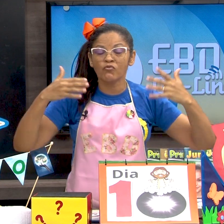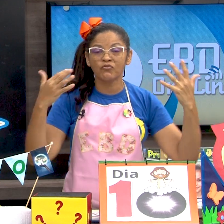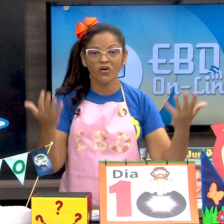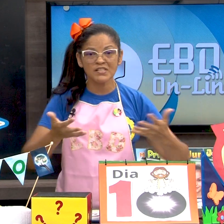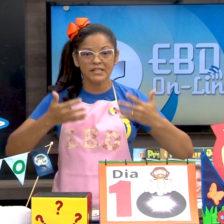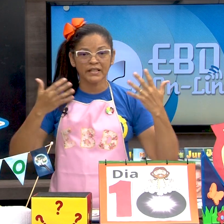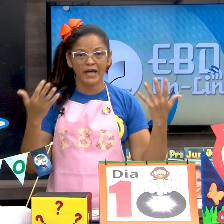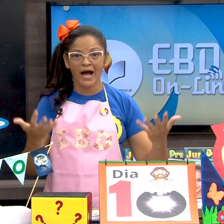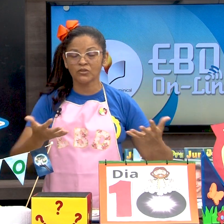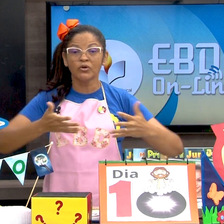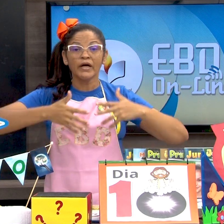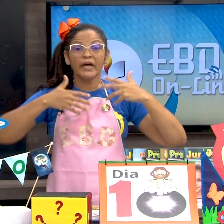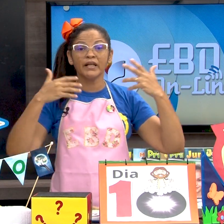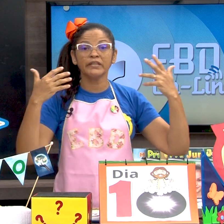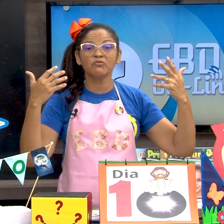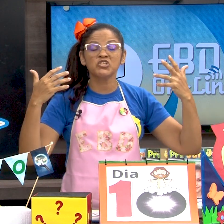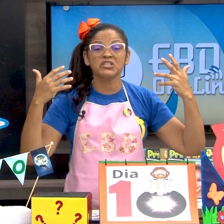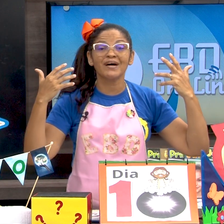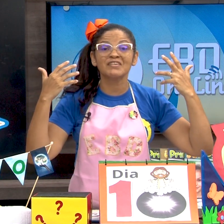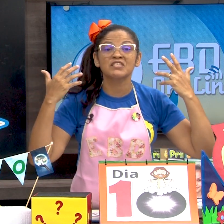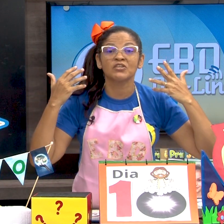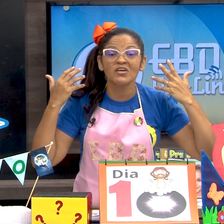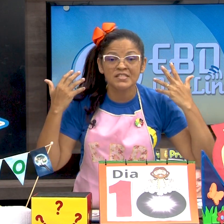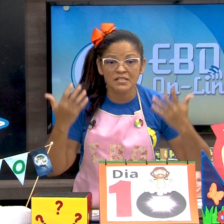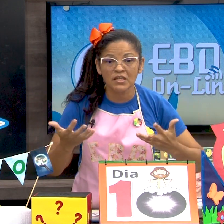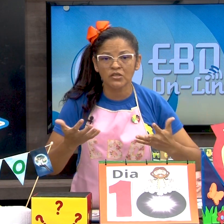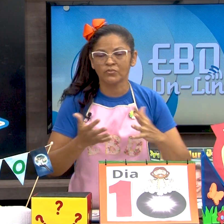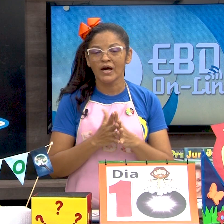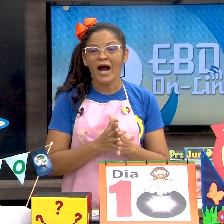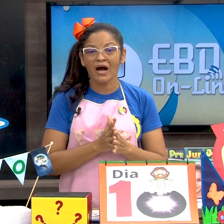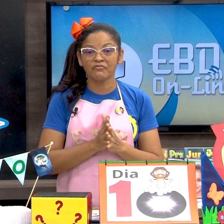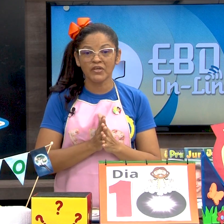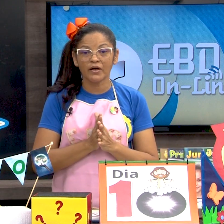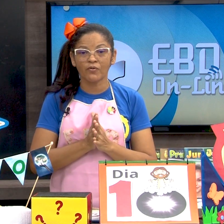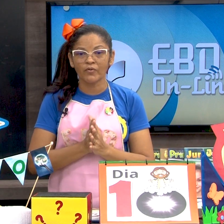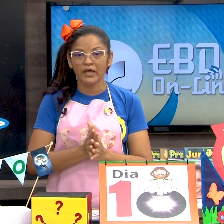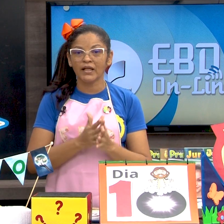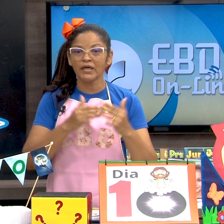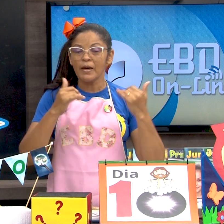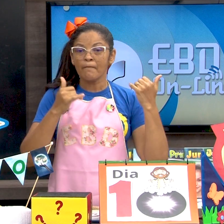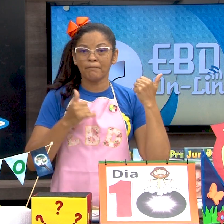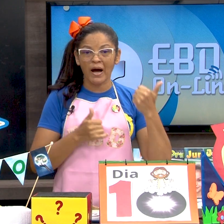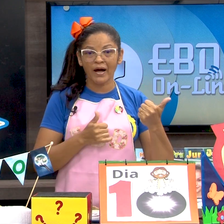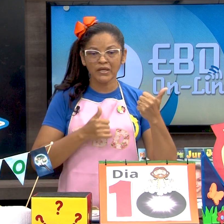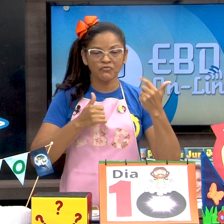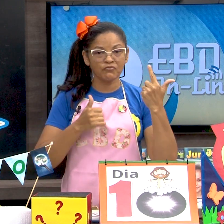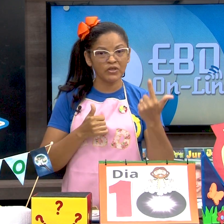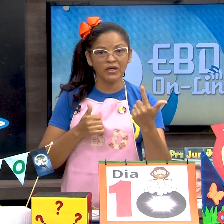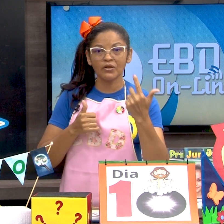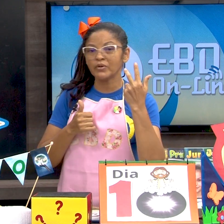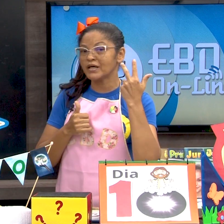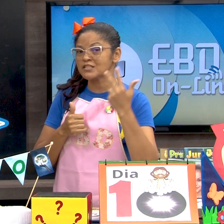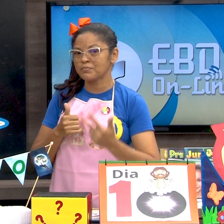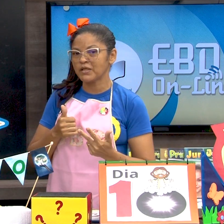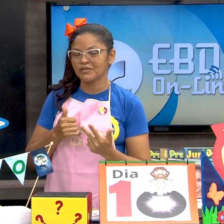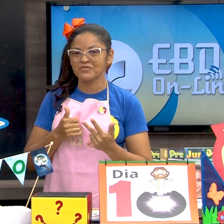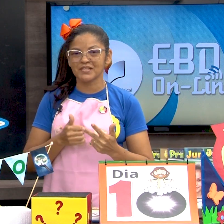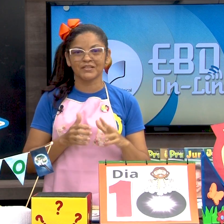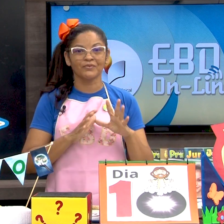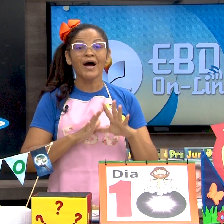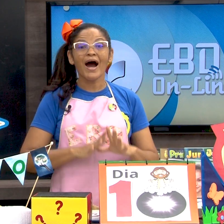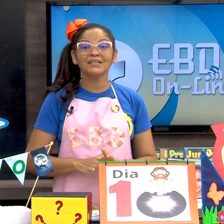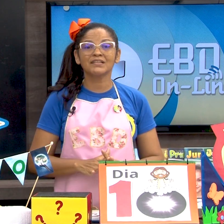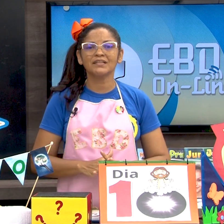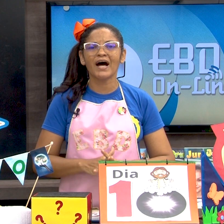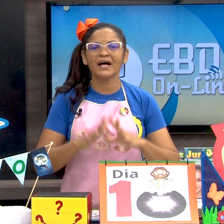que algo fosse criado ele não estava sozinho havia com ele Pai Filho e Espírito